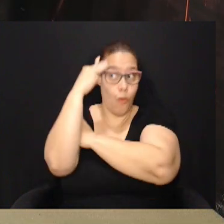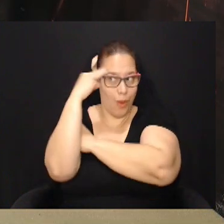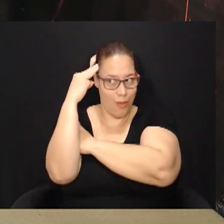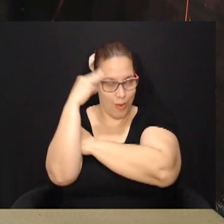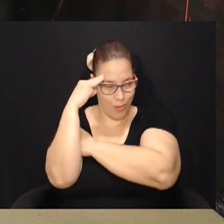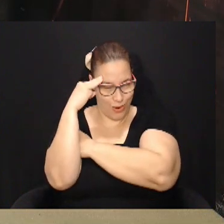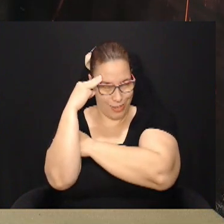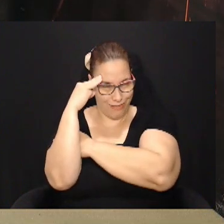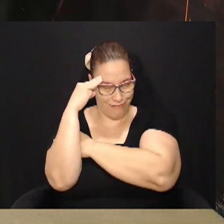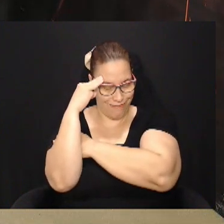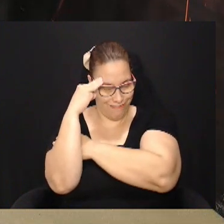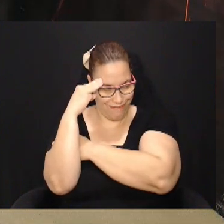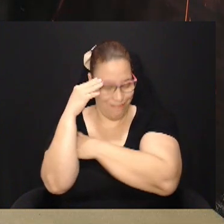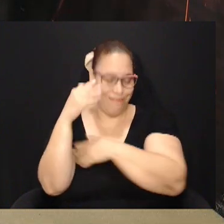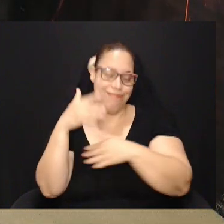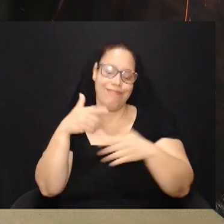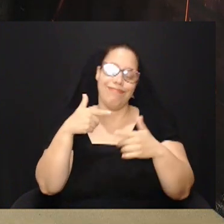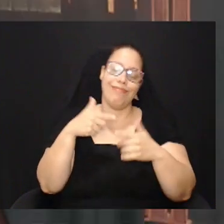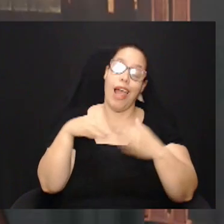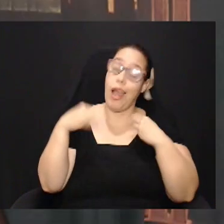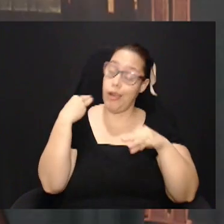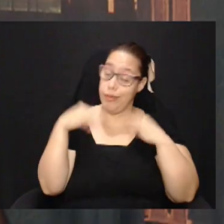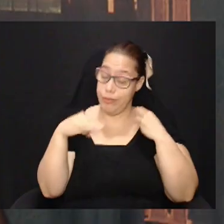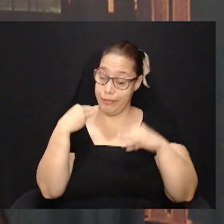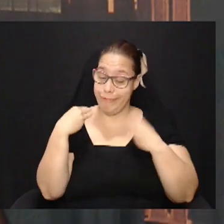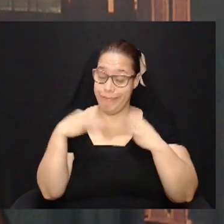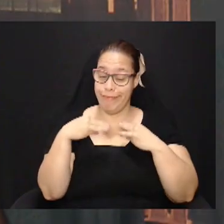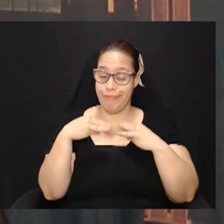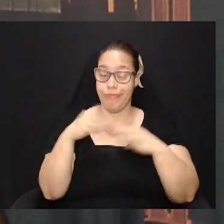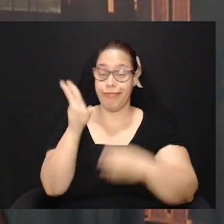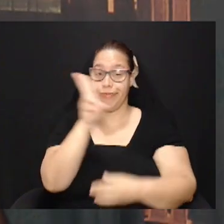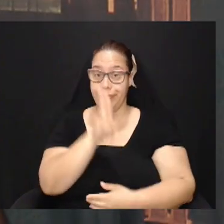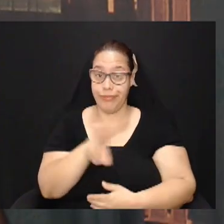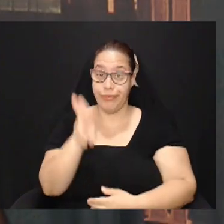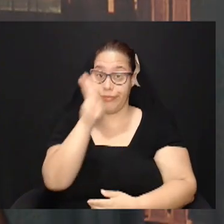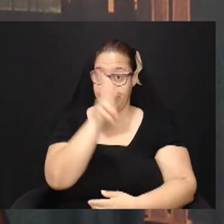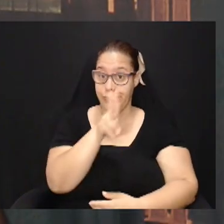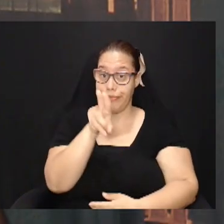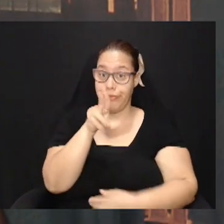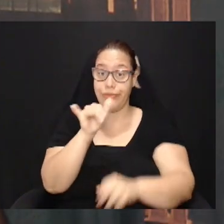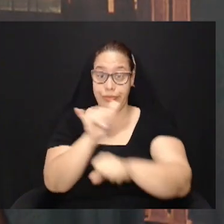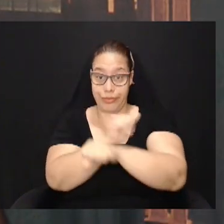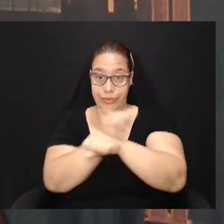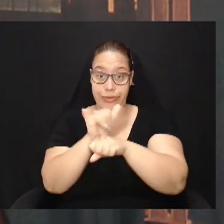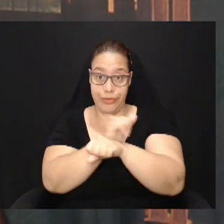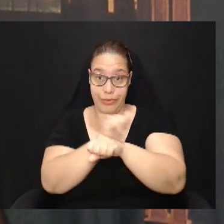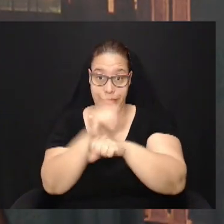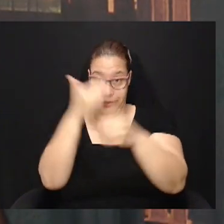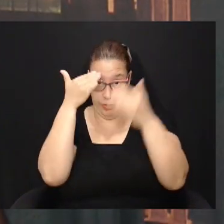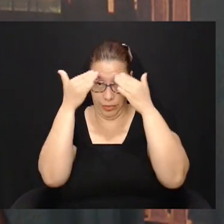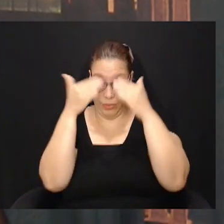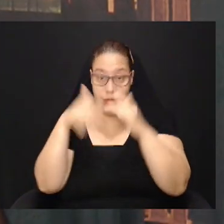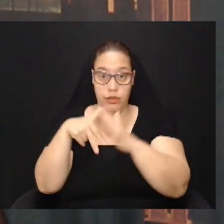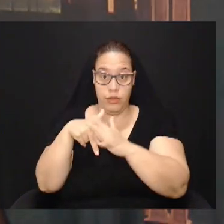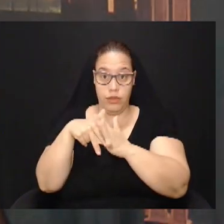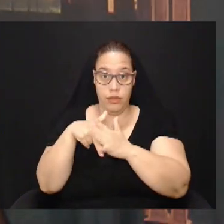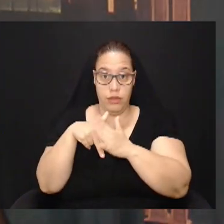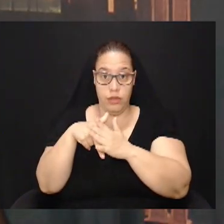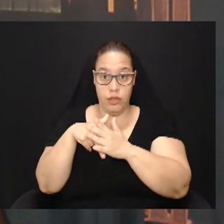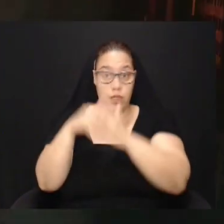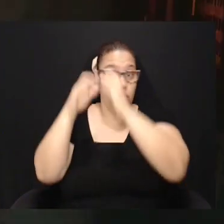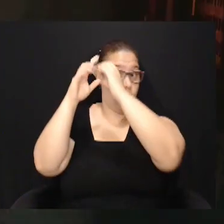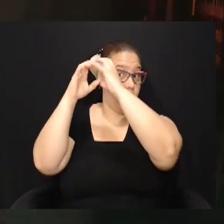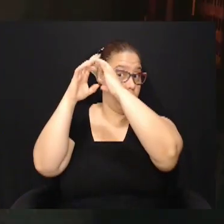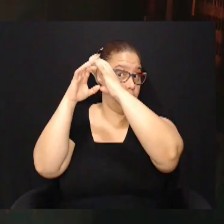gente trabalha isso. A música, inclusive, ela é usada como estratégia terapêutica para pacientes com problemas cognitivos.